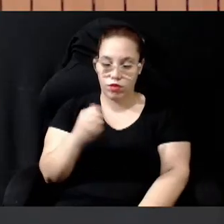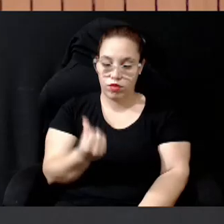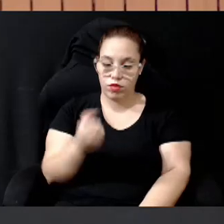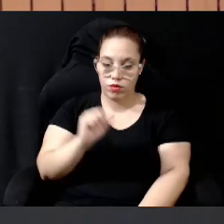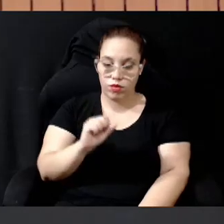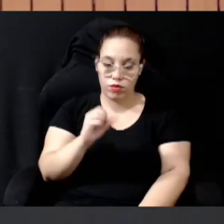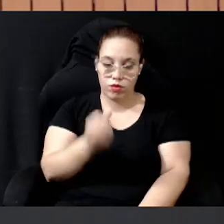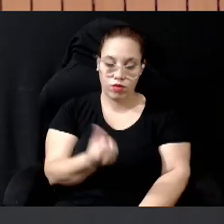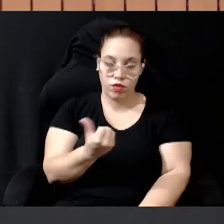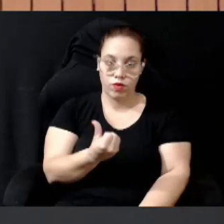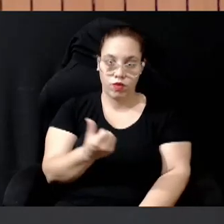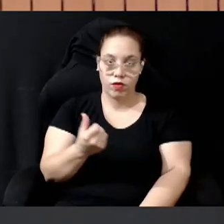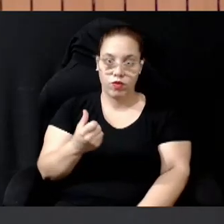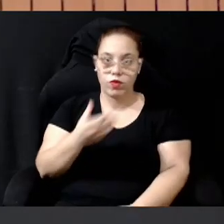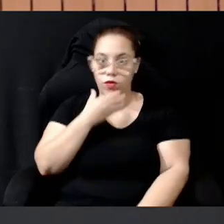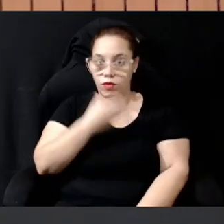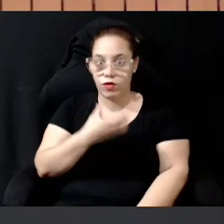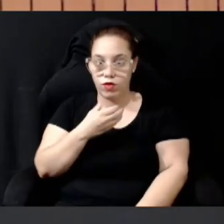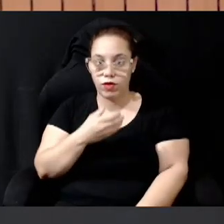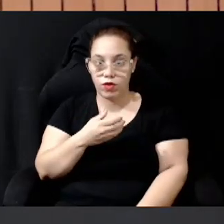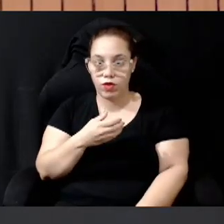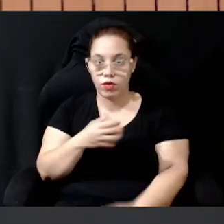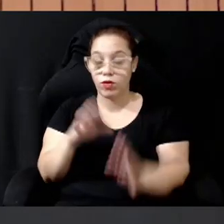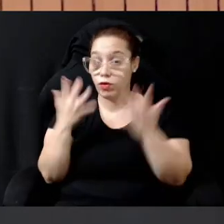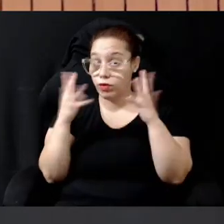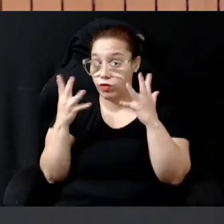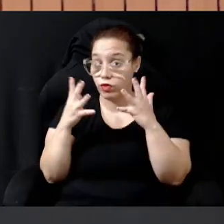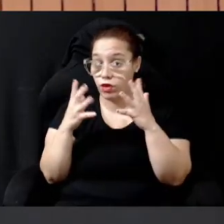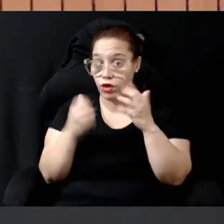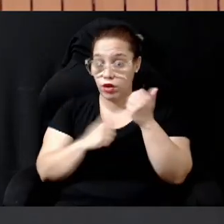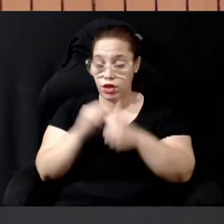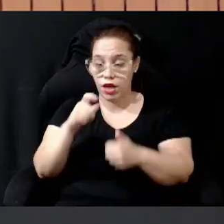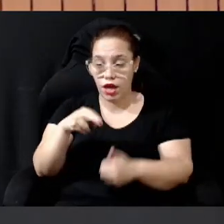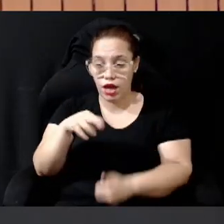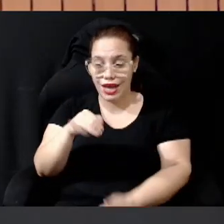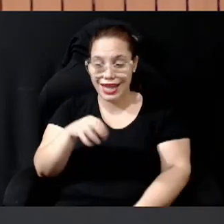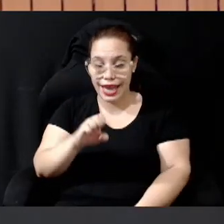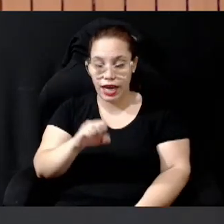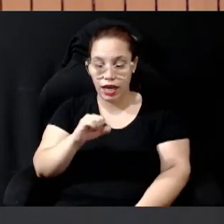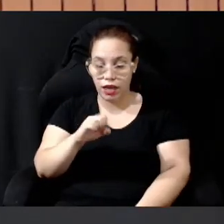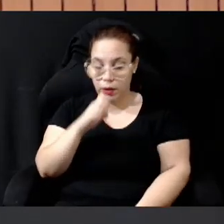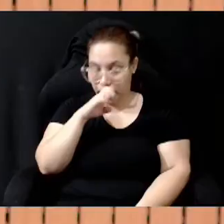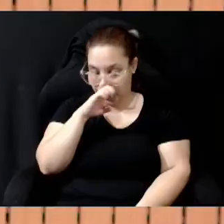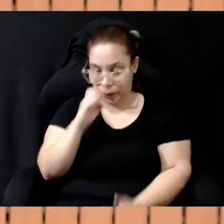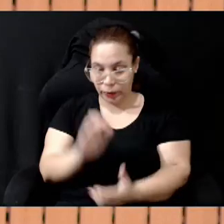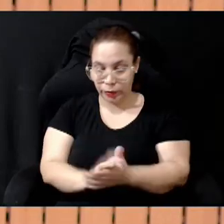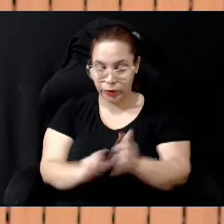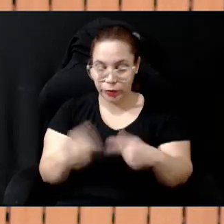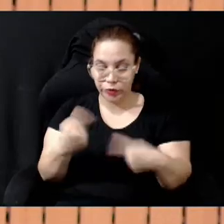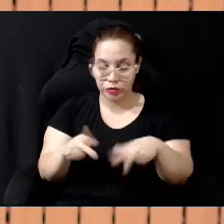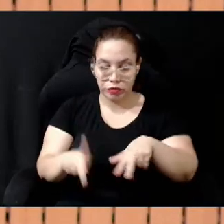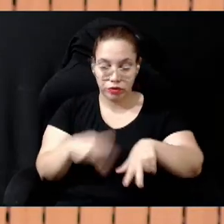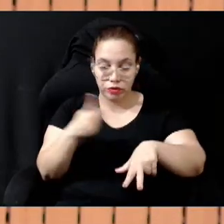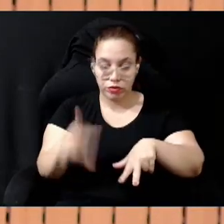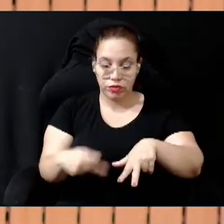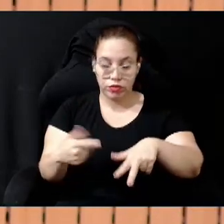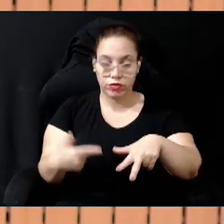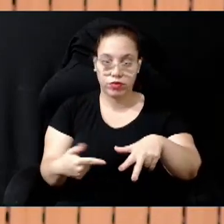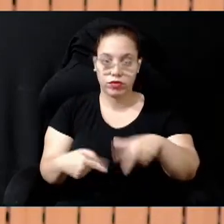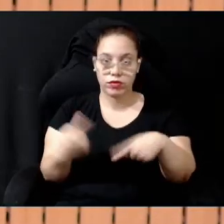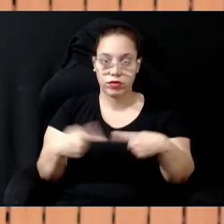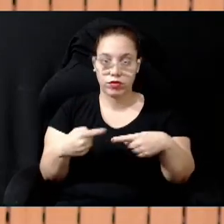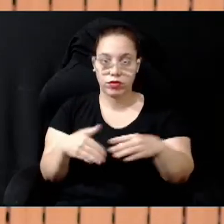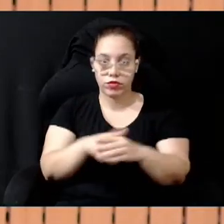Carmo Luiz, que requer voto de aplauso ao atleta Ranieri Vitória. Em discussão, não havendo vereador a discutir, em votação.